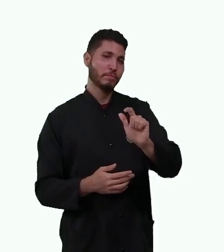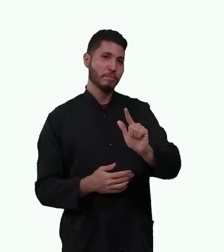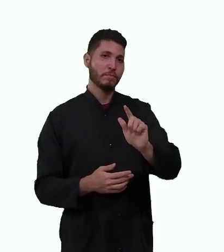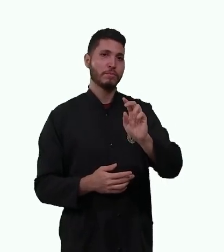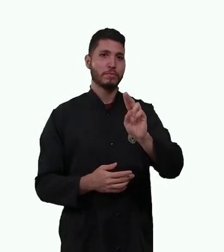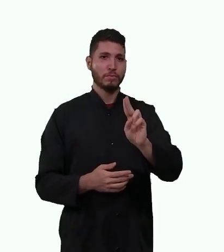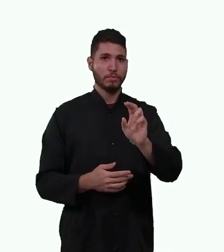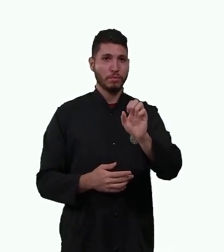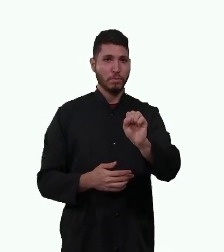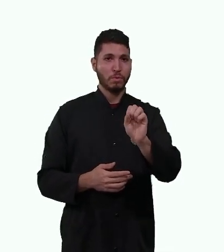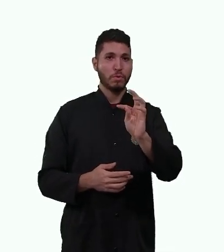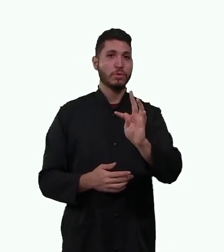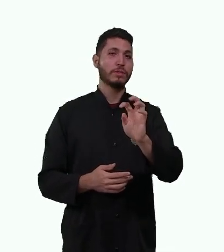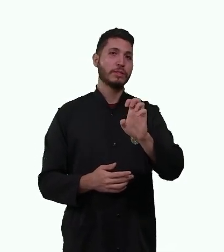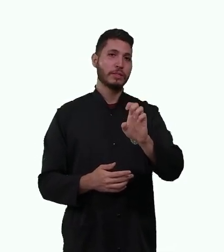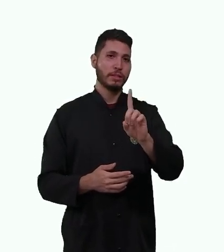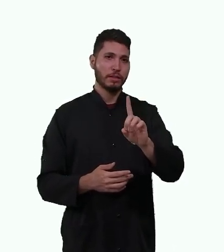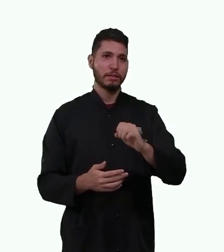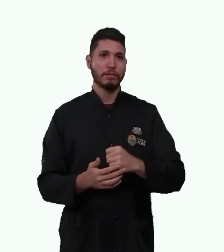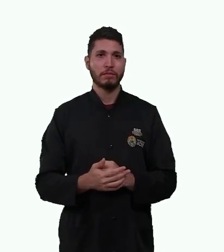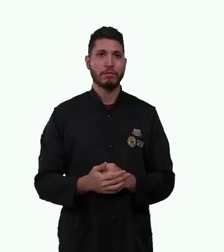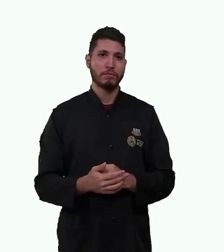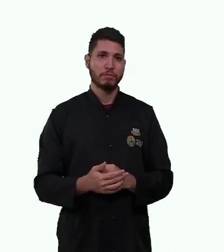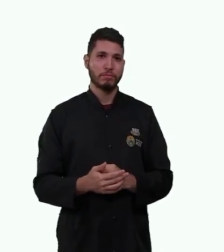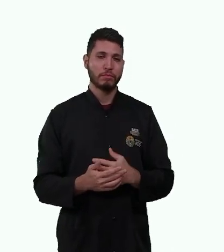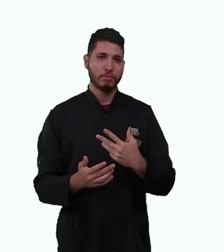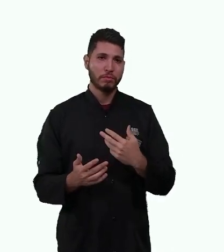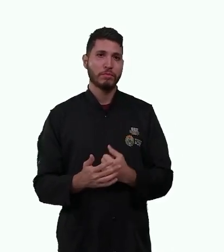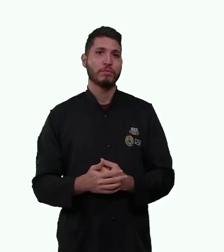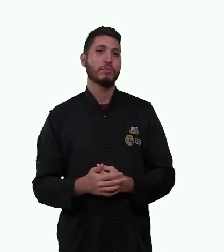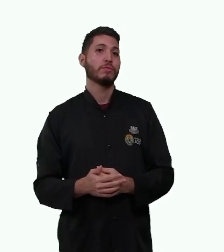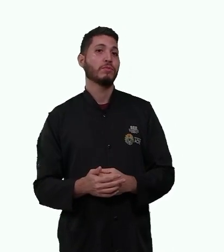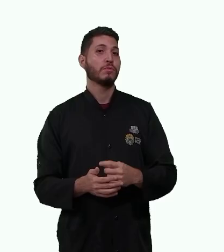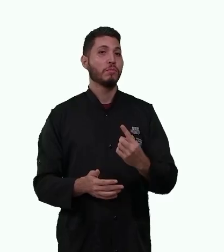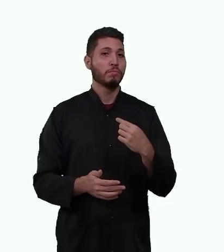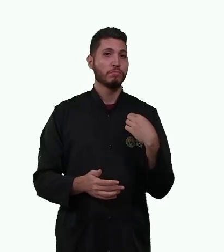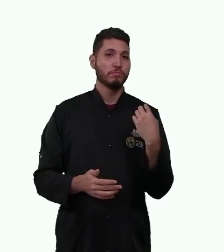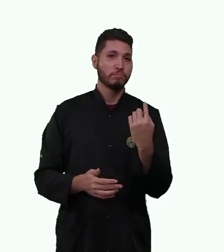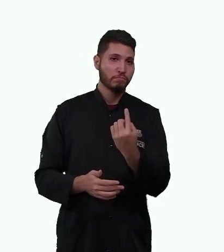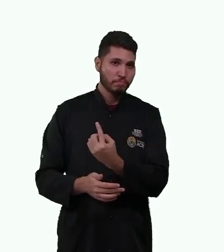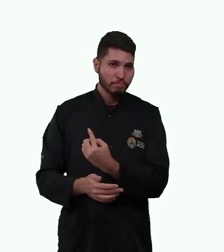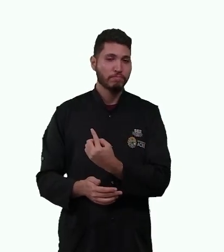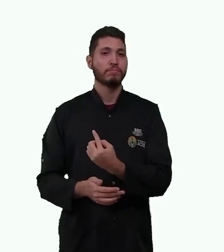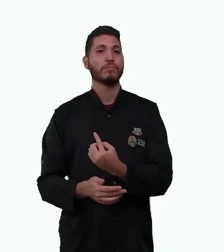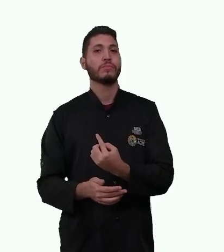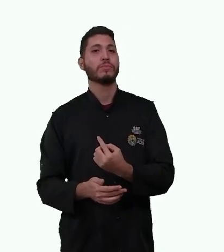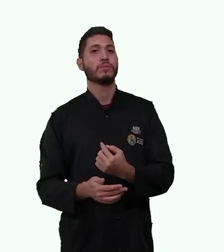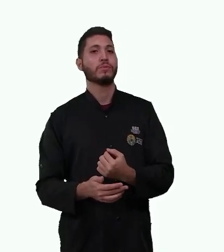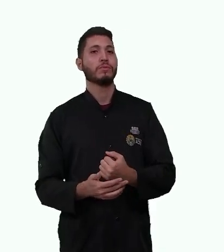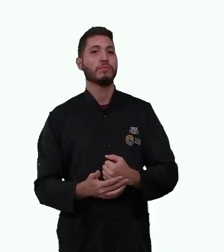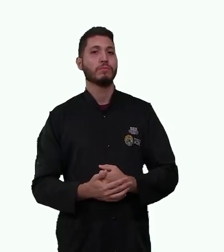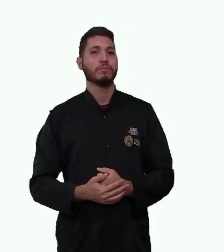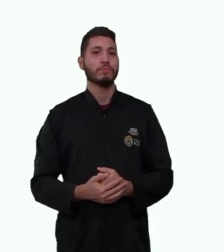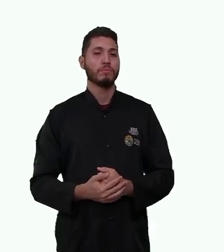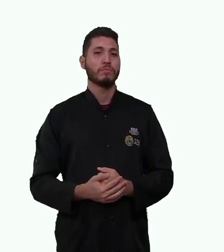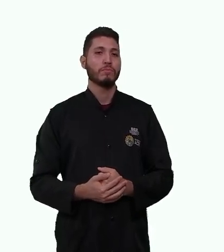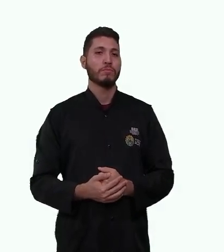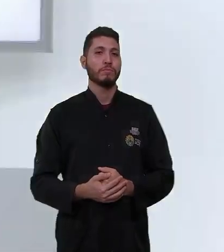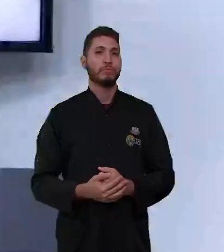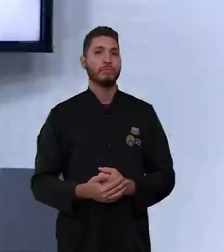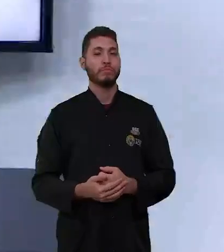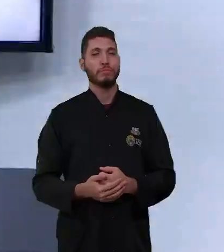temos nosotros e também temos nosotras, que significa nós. Nós